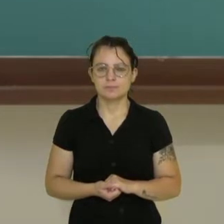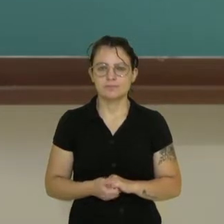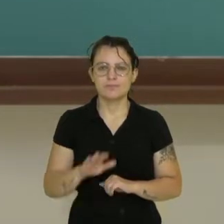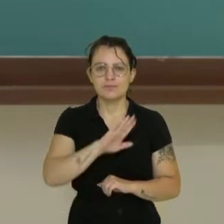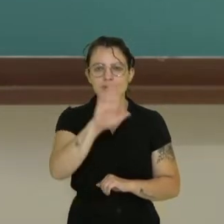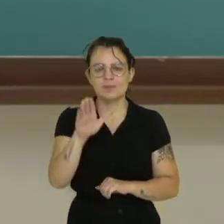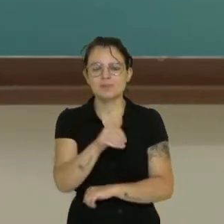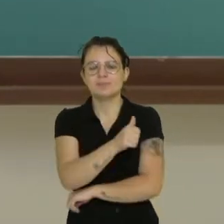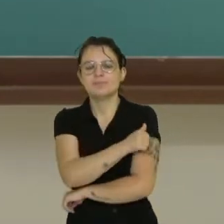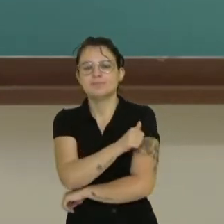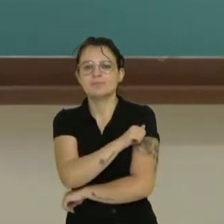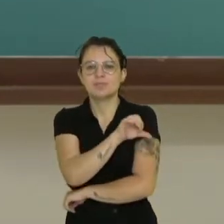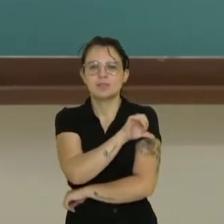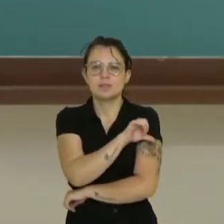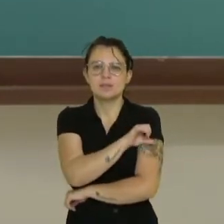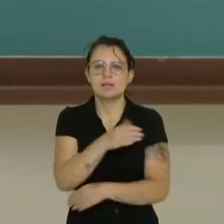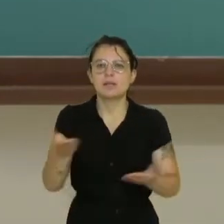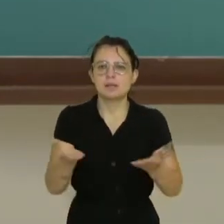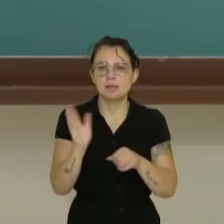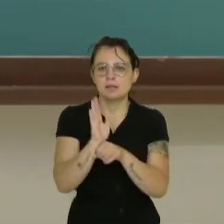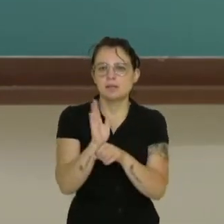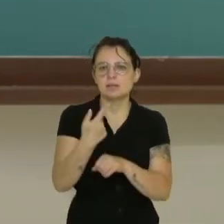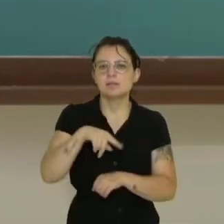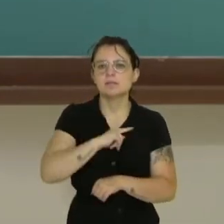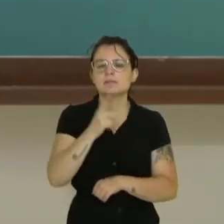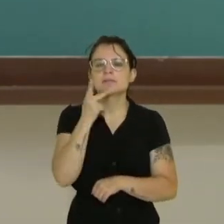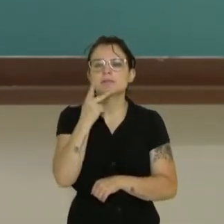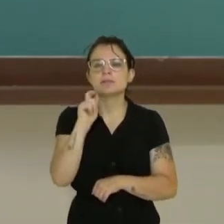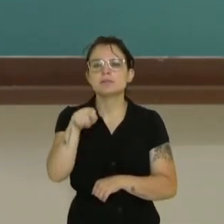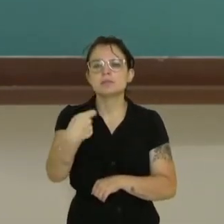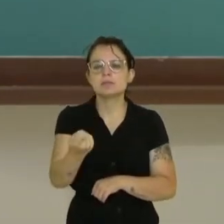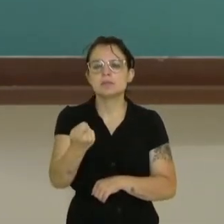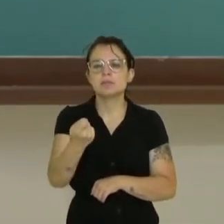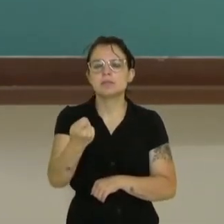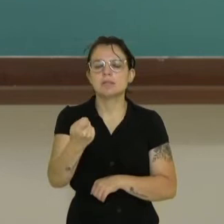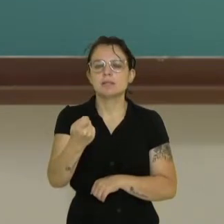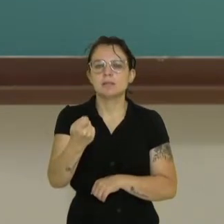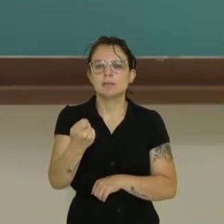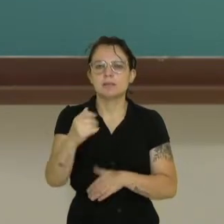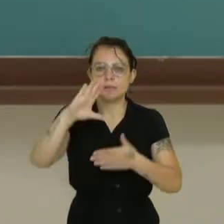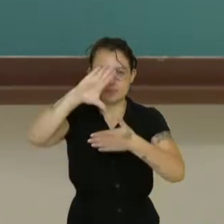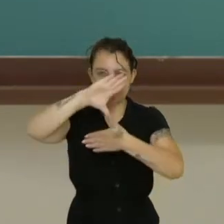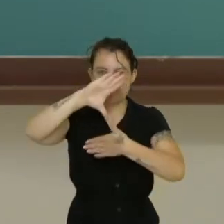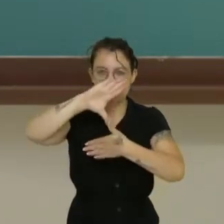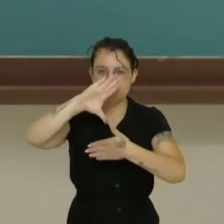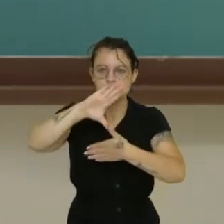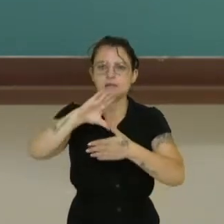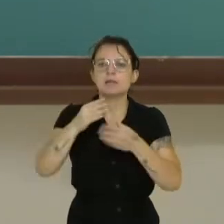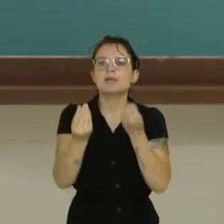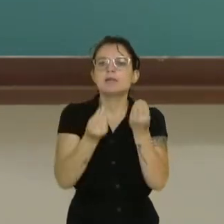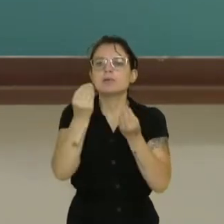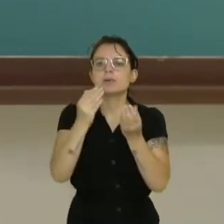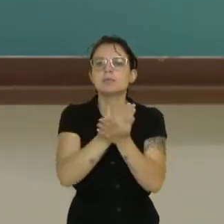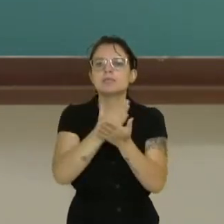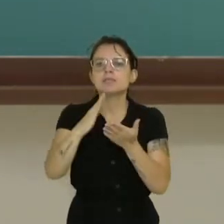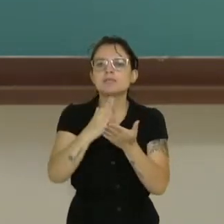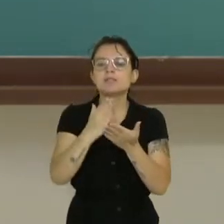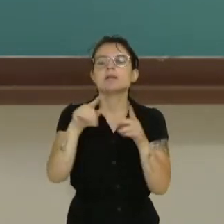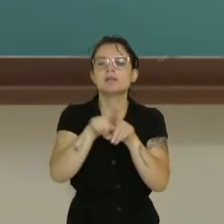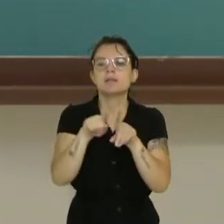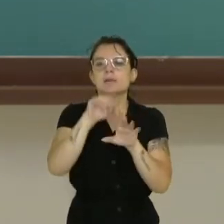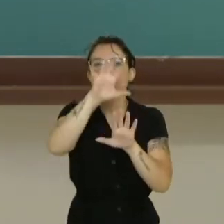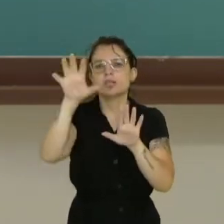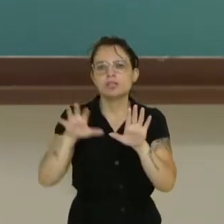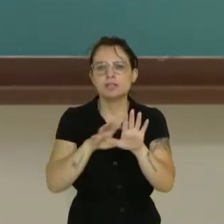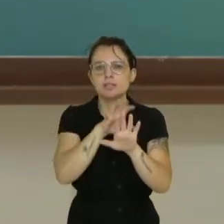Olá, estudantes do nono ano. Nesse vídeo vamos falar sobre o continente americano e as suas divisões ou